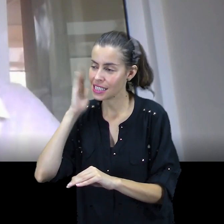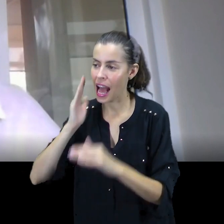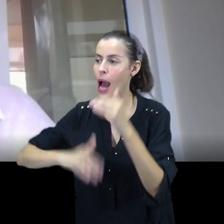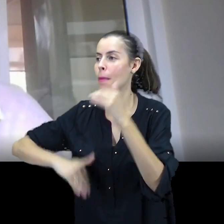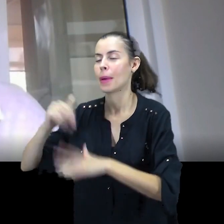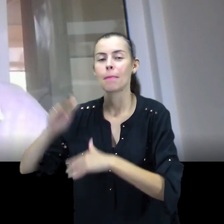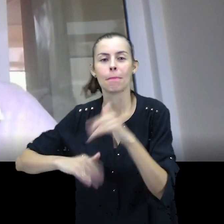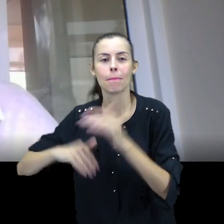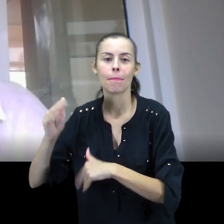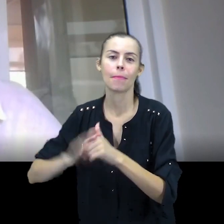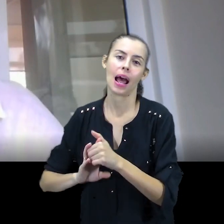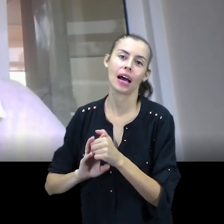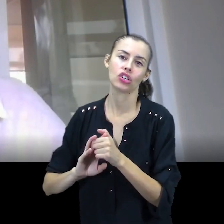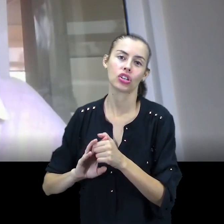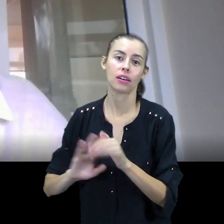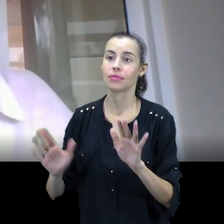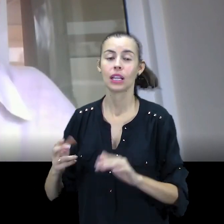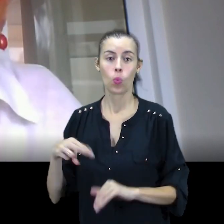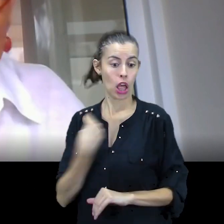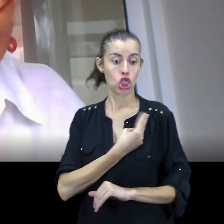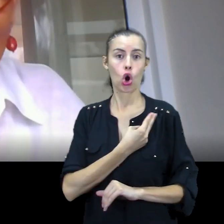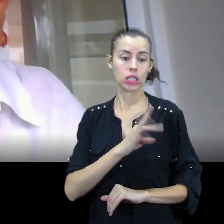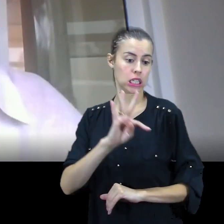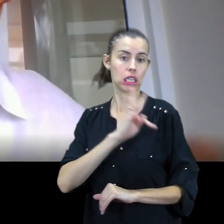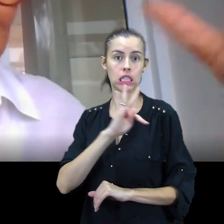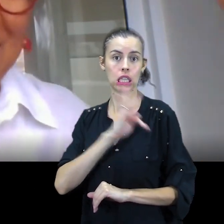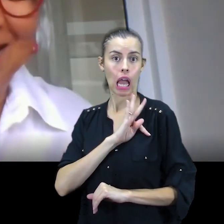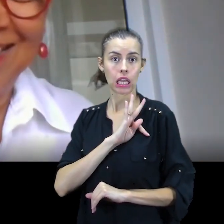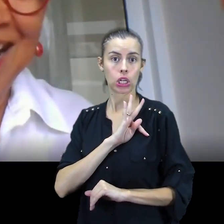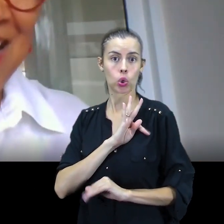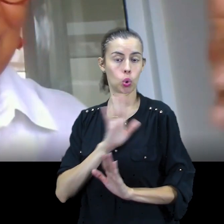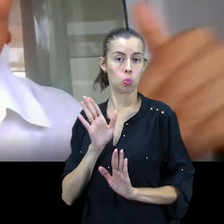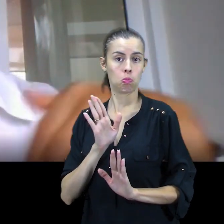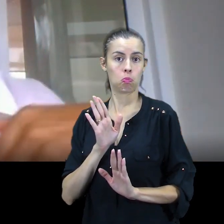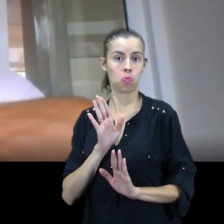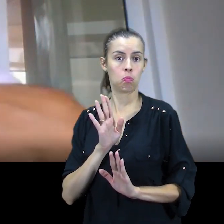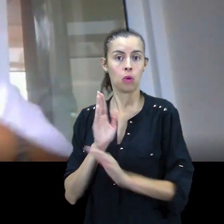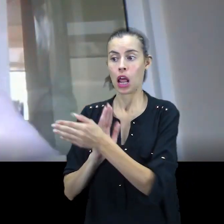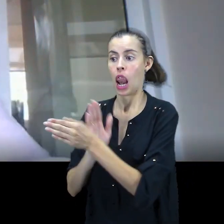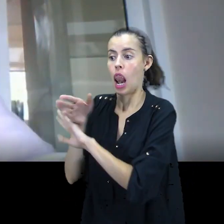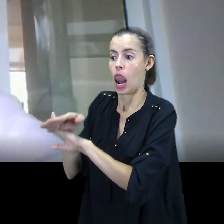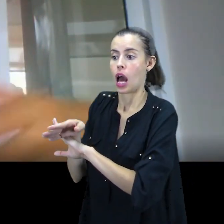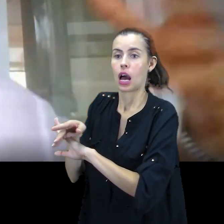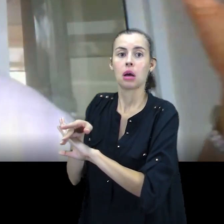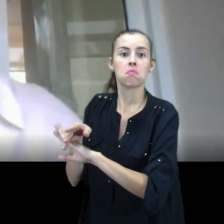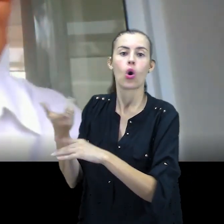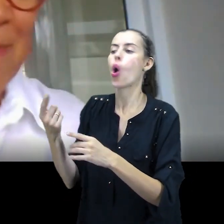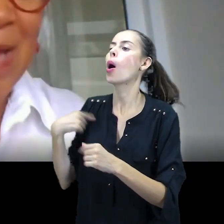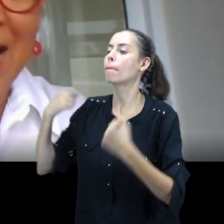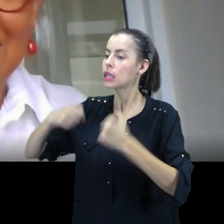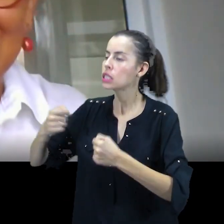acho que isso que a gente recebe a demanda, né? Por exemplo, de um pré-natal, de uma hipertensão,